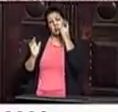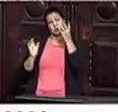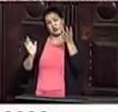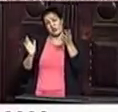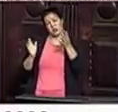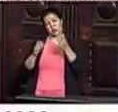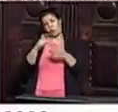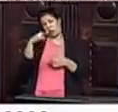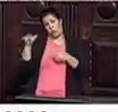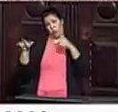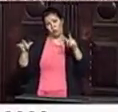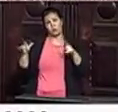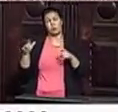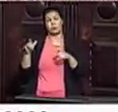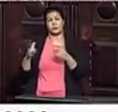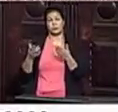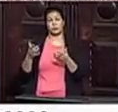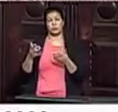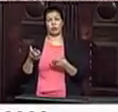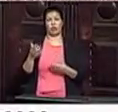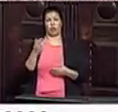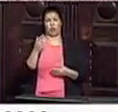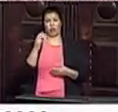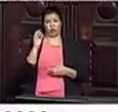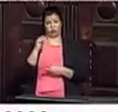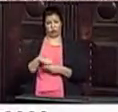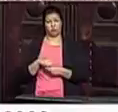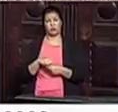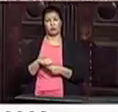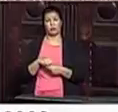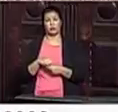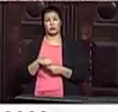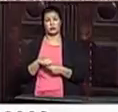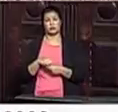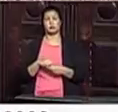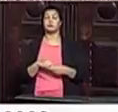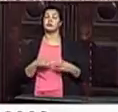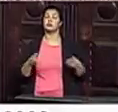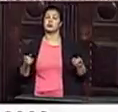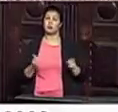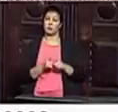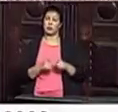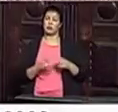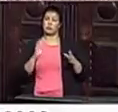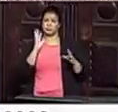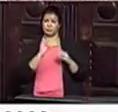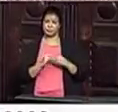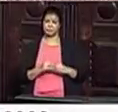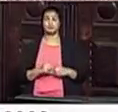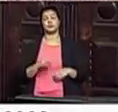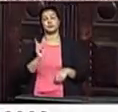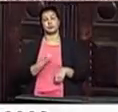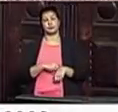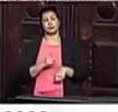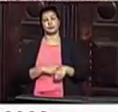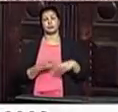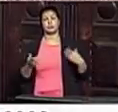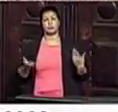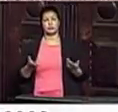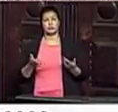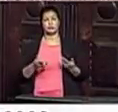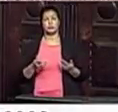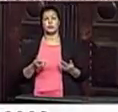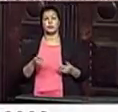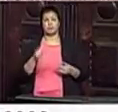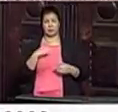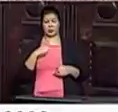acrescentar, deputado Luiz Paulo, é o seguinte: nesse momento, além do problema da lista fechada, há algo sendo urdido no